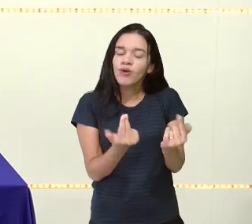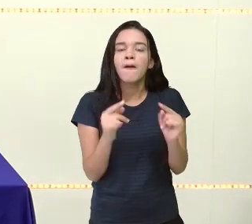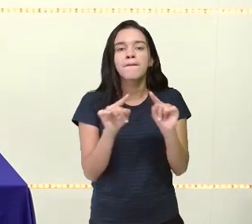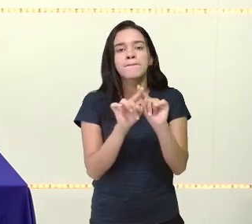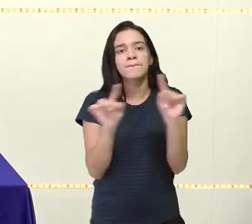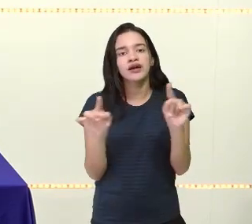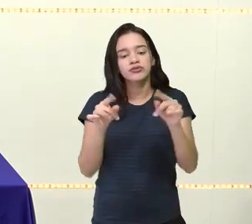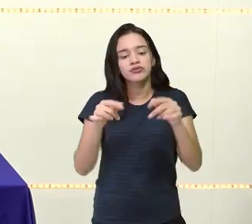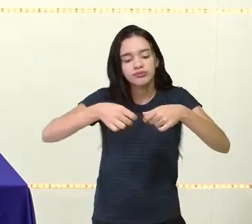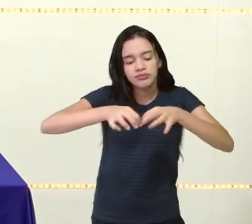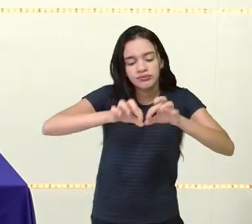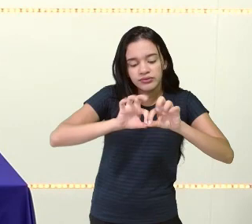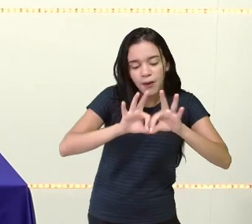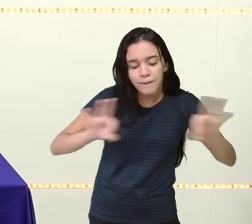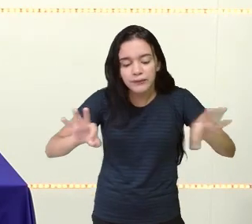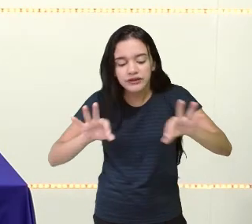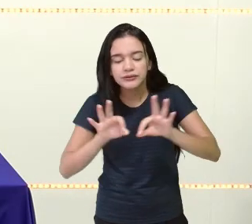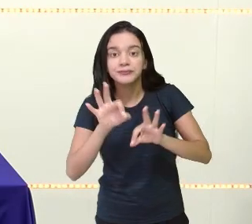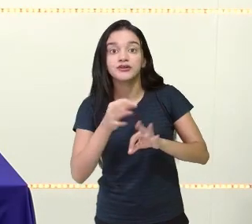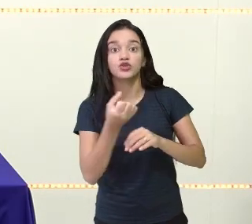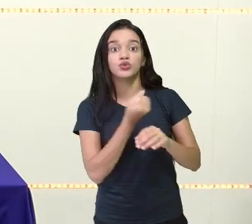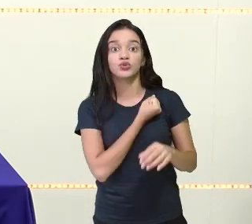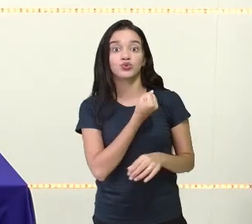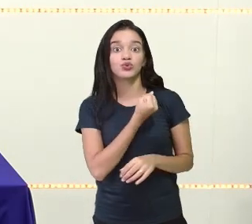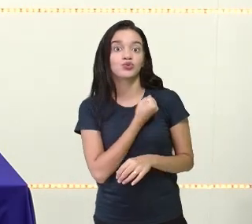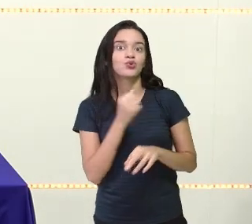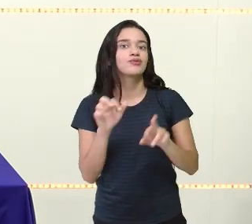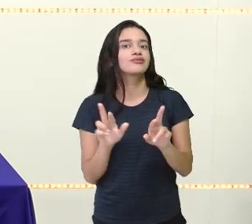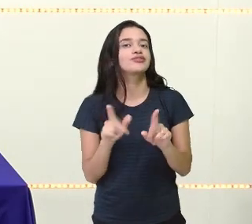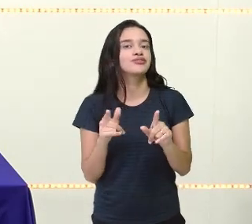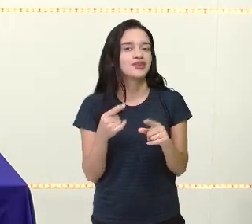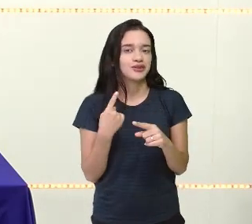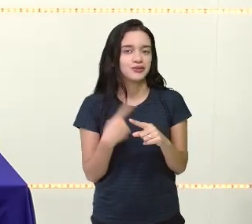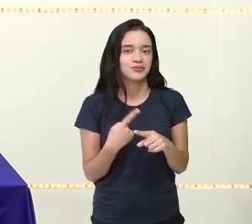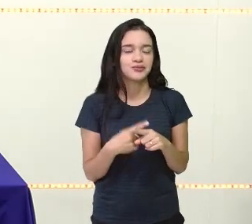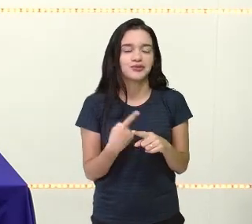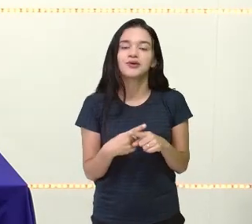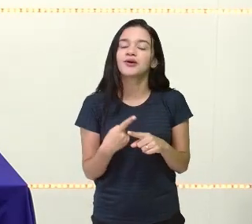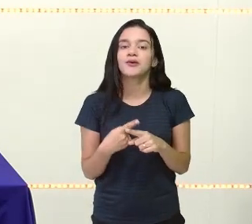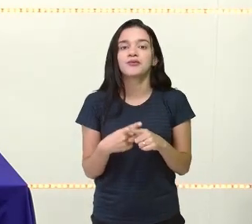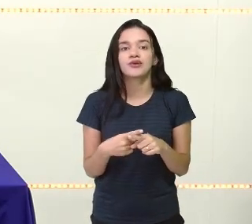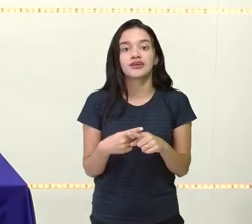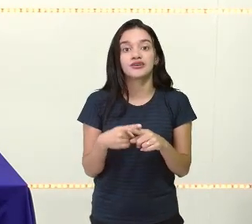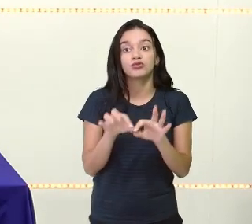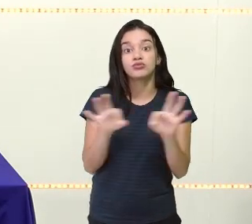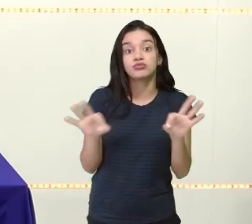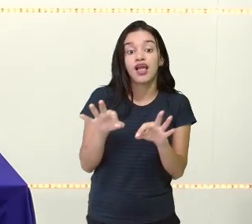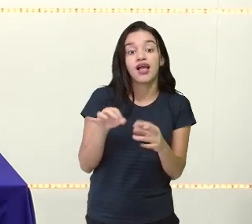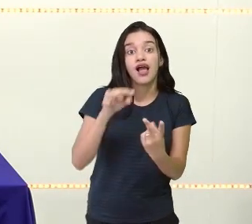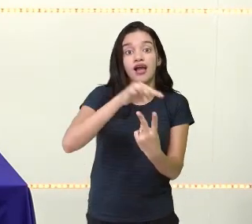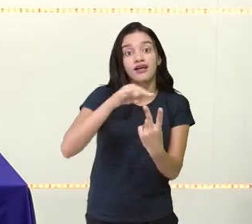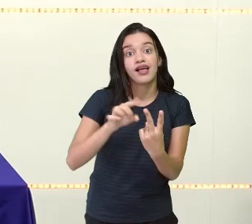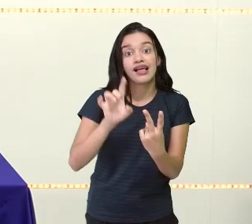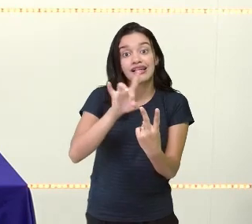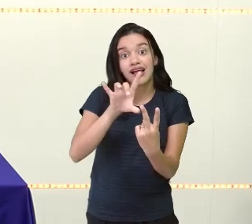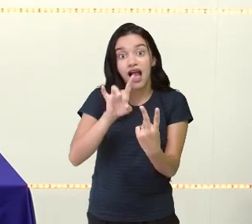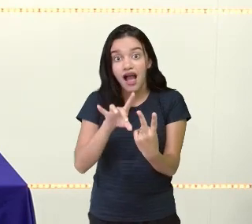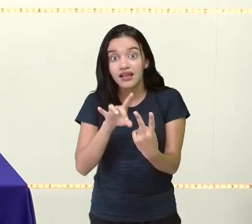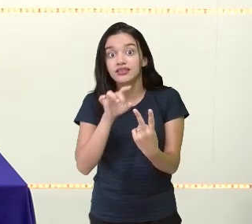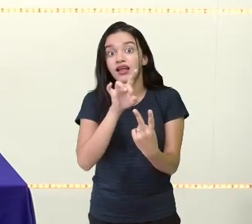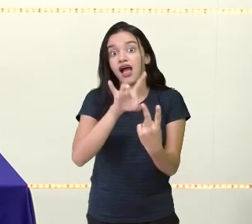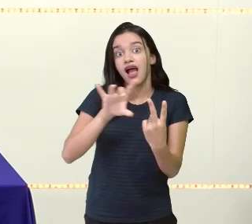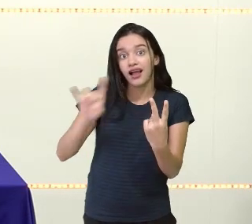as medidas, ó, o número foi diferente, porque a unidade de medida que cada um